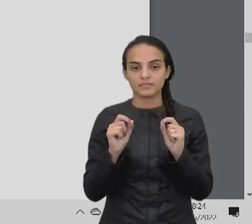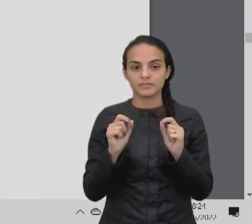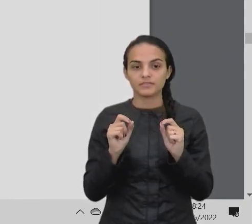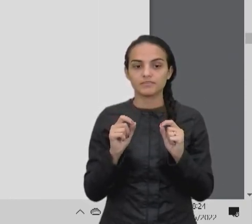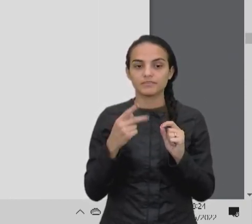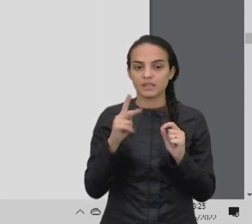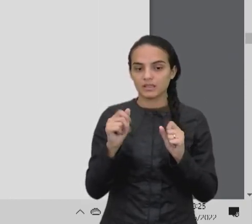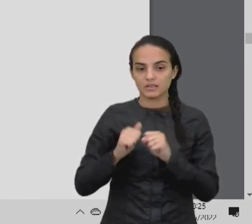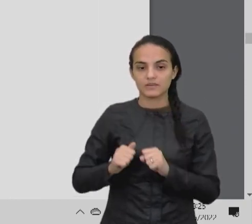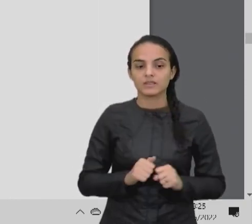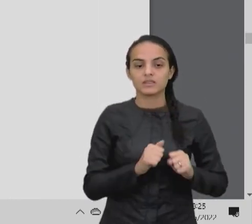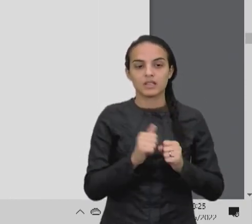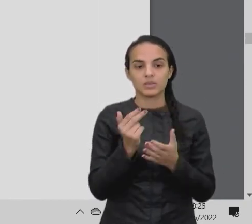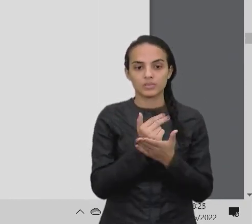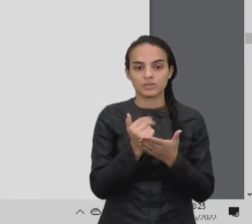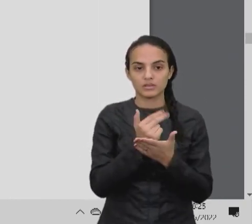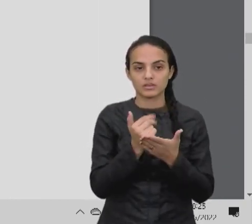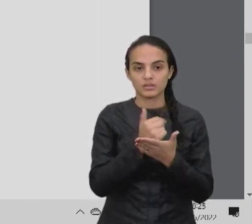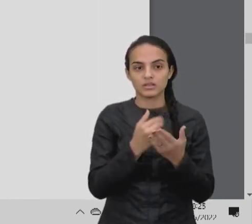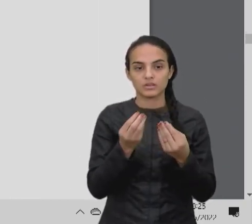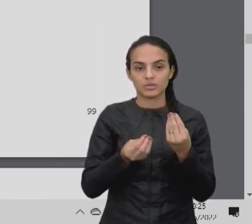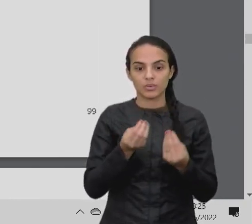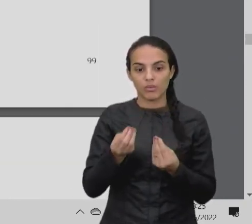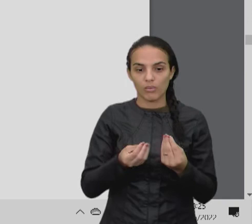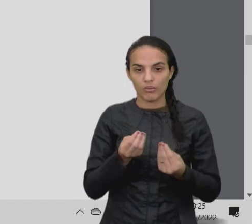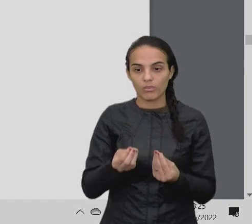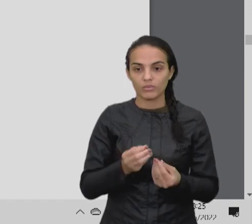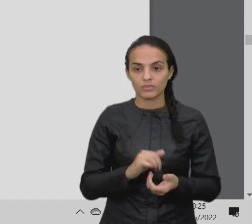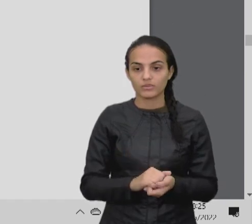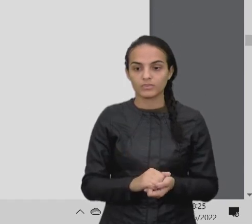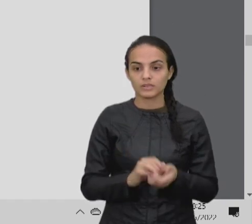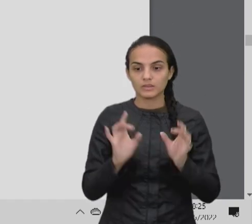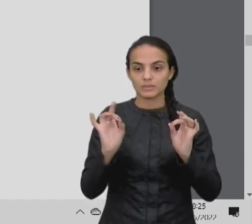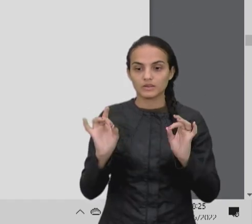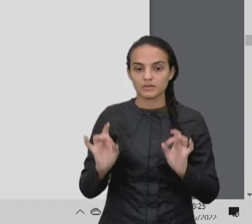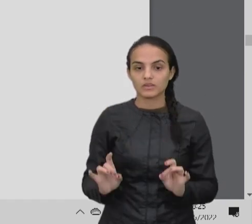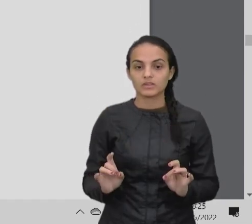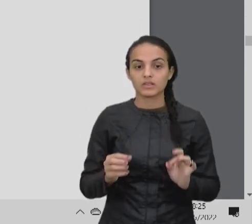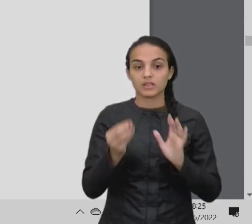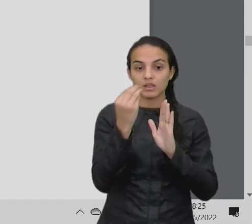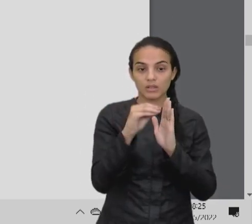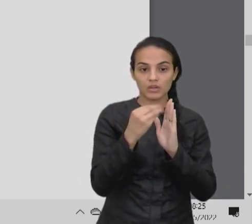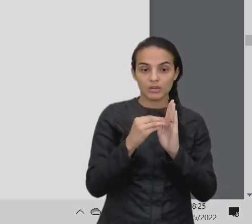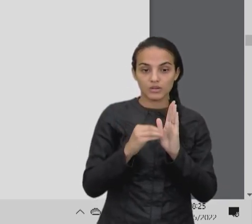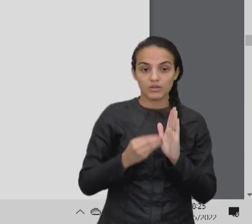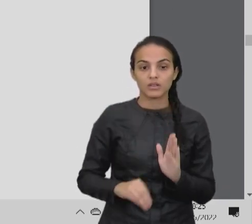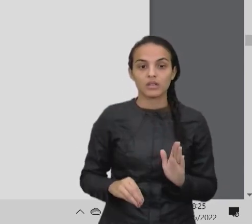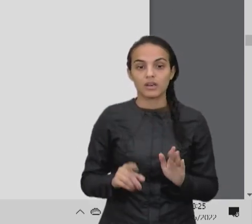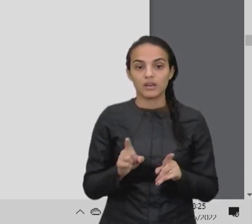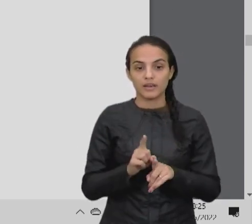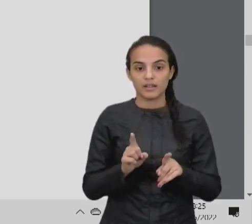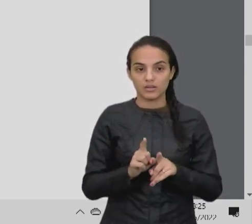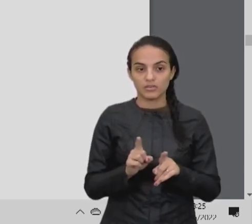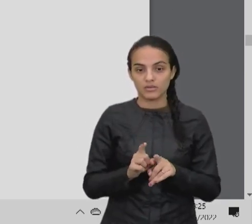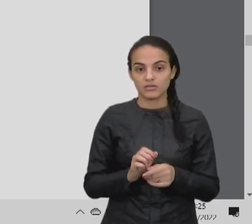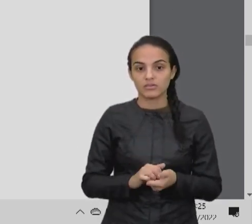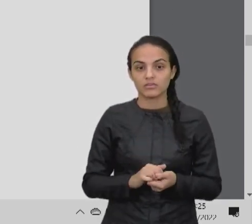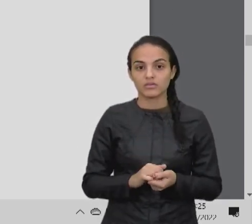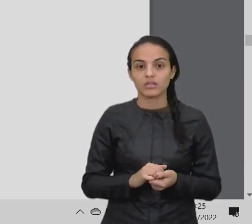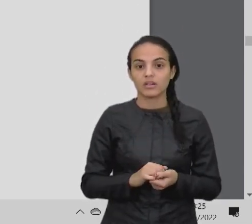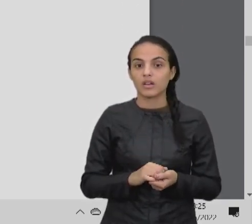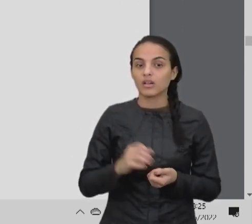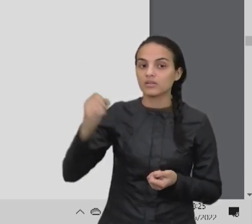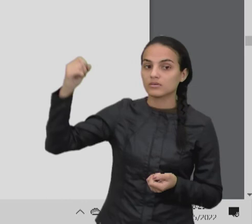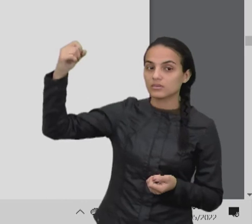eles fizeram o desenho com lote e colocaram aqui, ó, aqui achei, ó, a areação e insolação